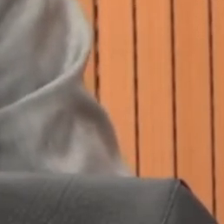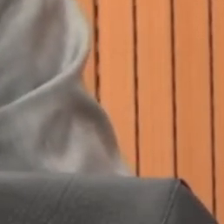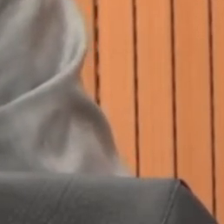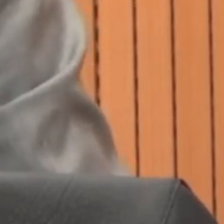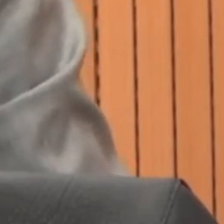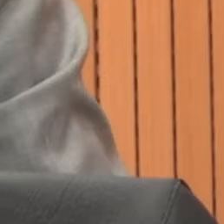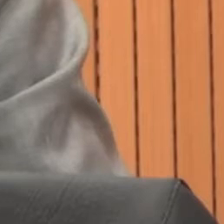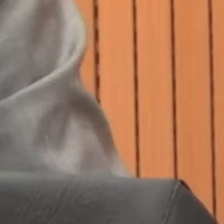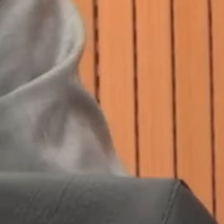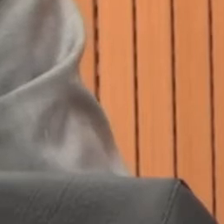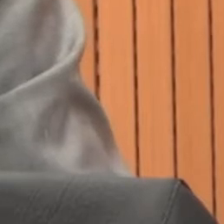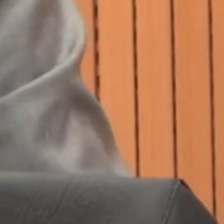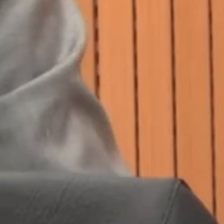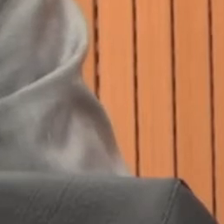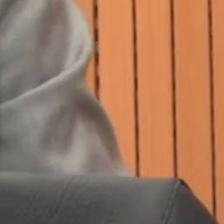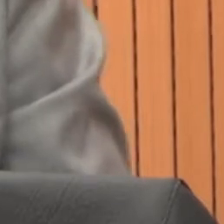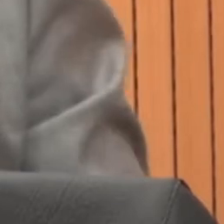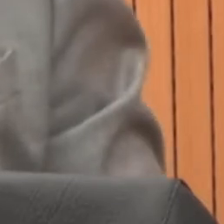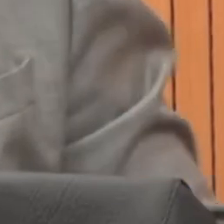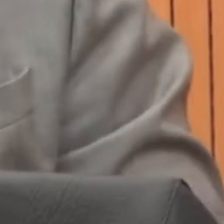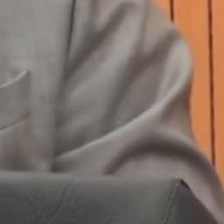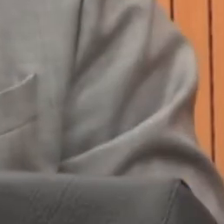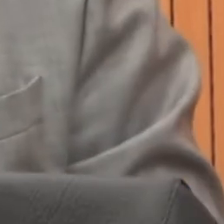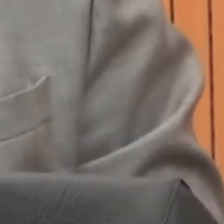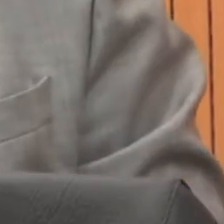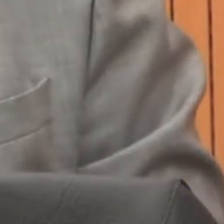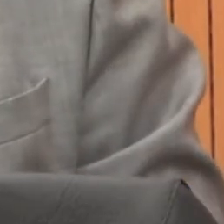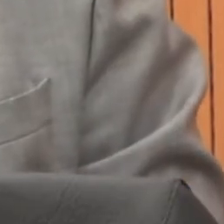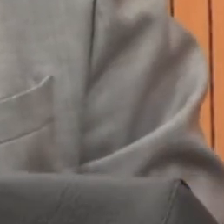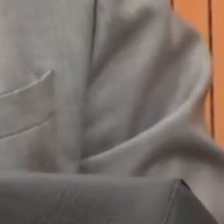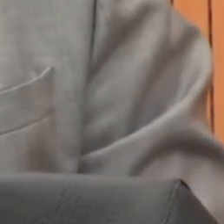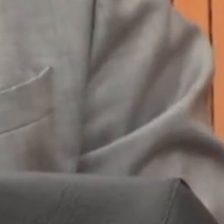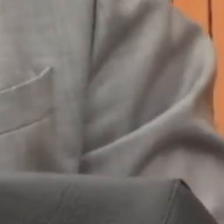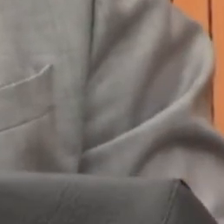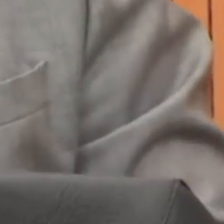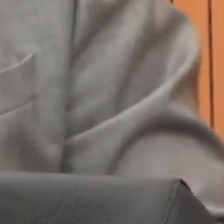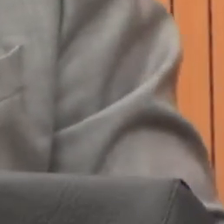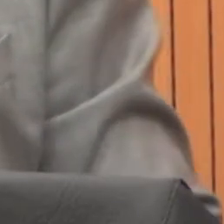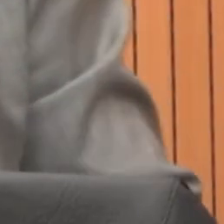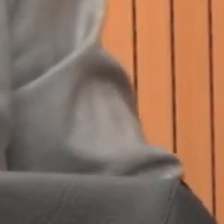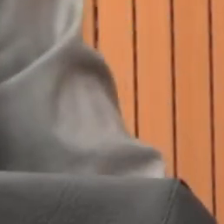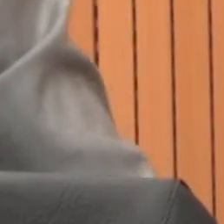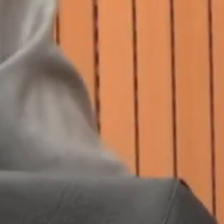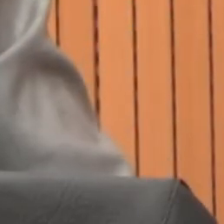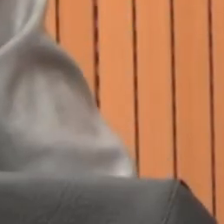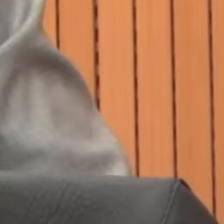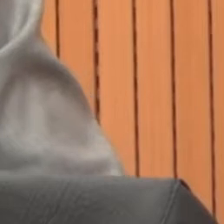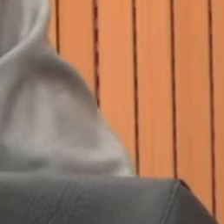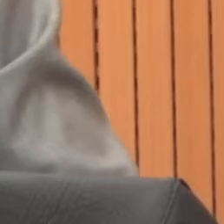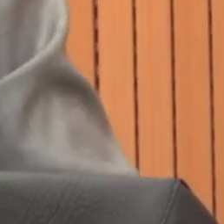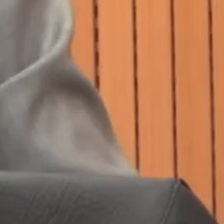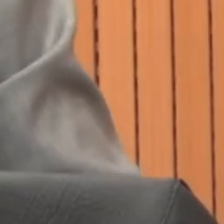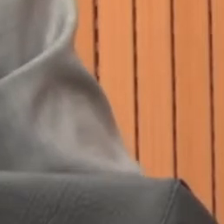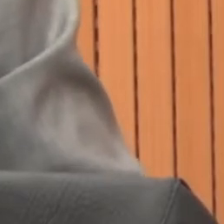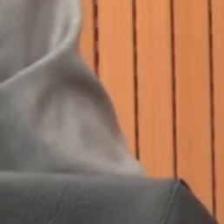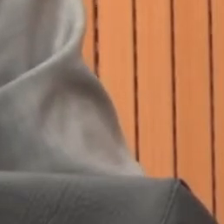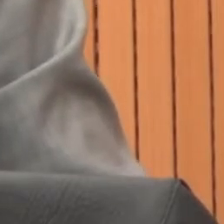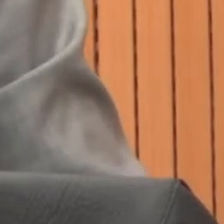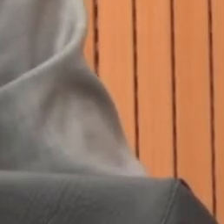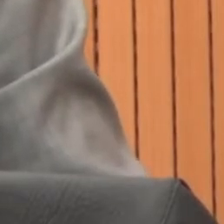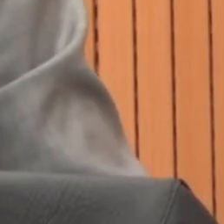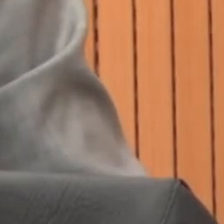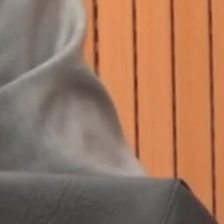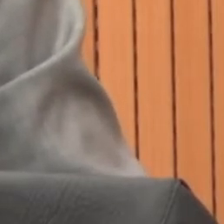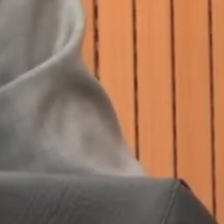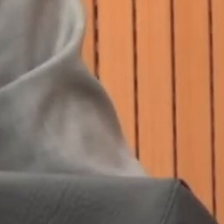espero que em fase de resolução, para a gente voltar ao mínimo de normalidade. Então, isso é uma coisa. E só um complemento rapidinho. Quanto